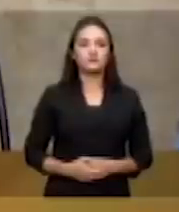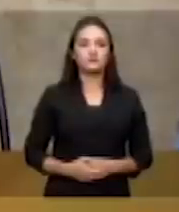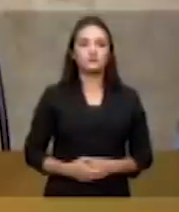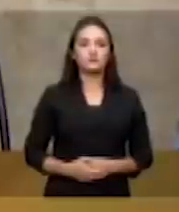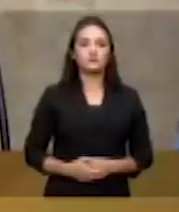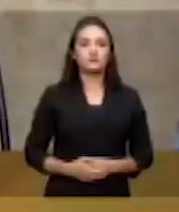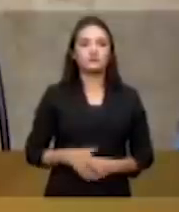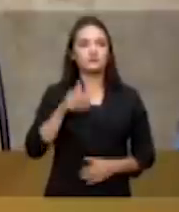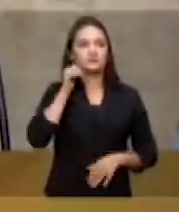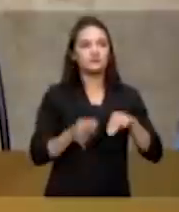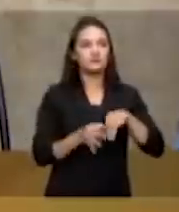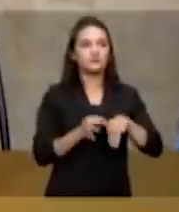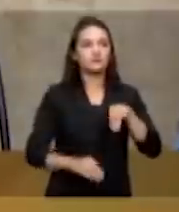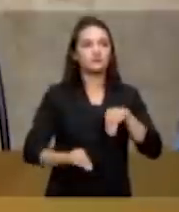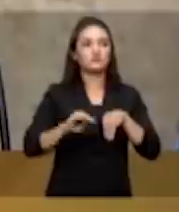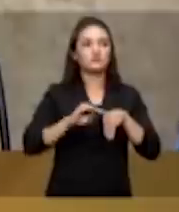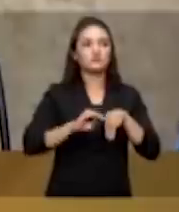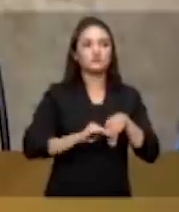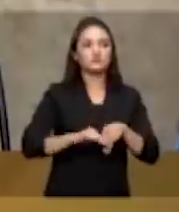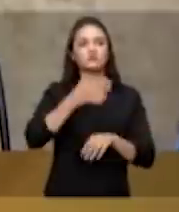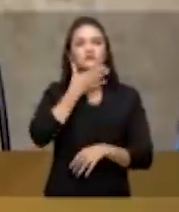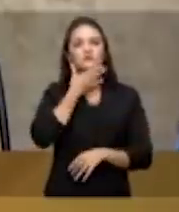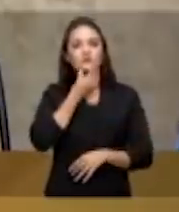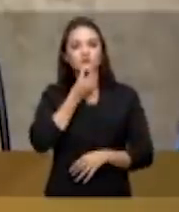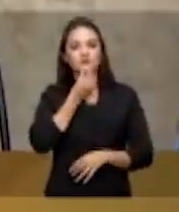Senhoras ministras, senhores ministros,